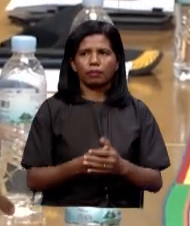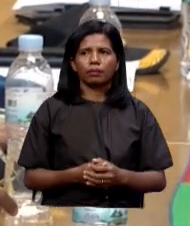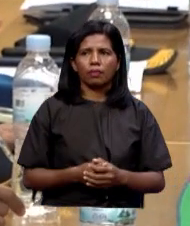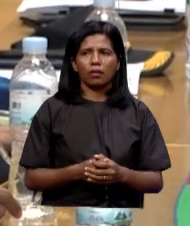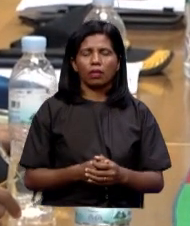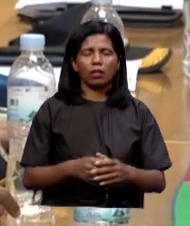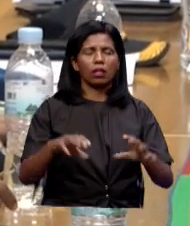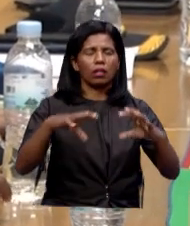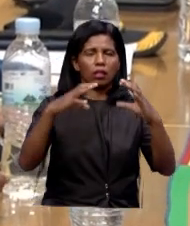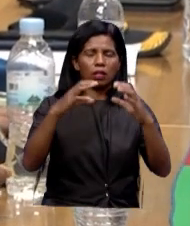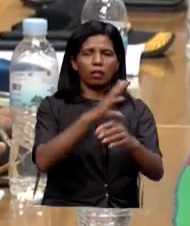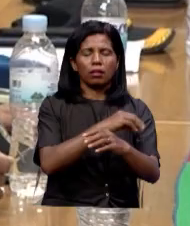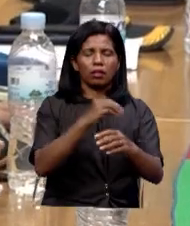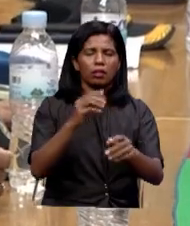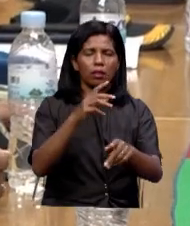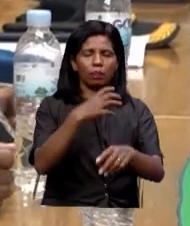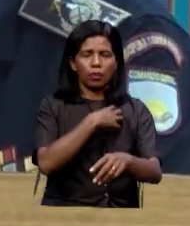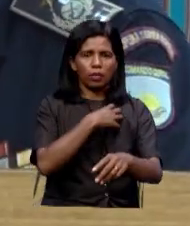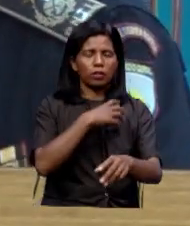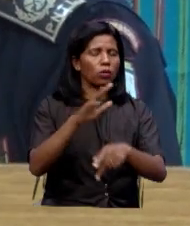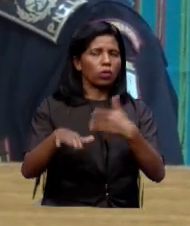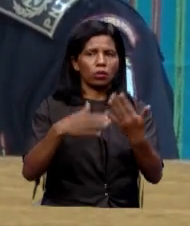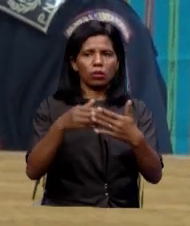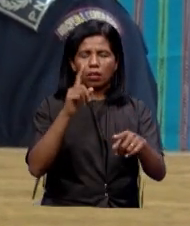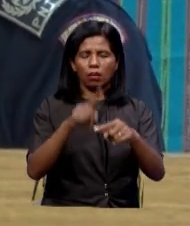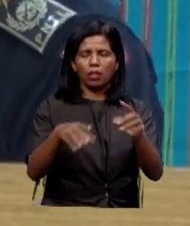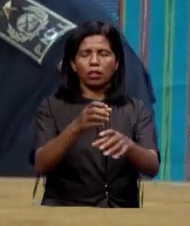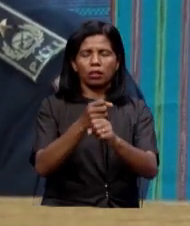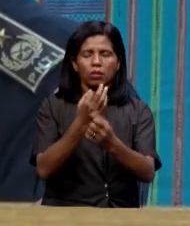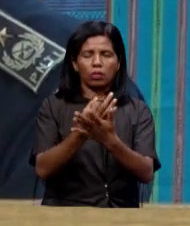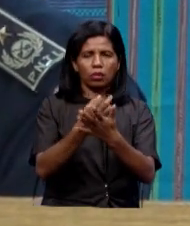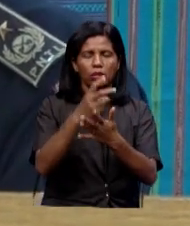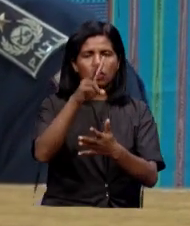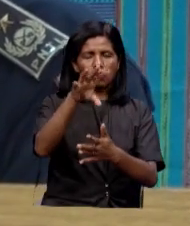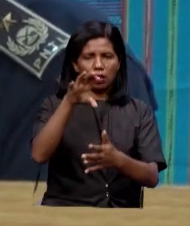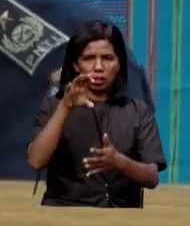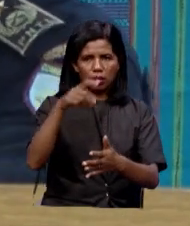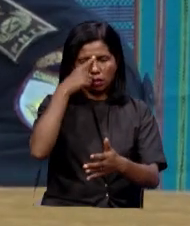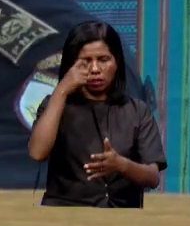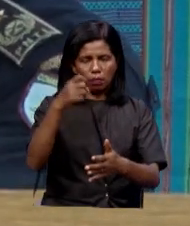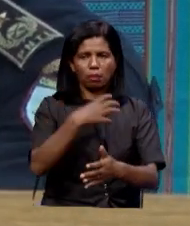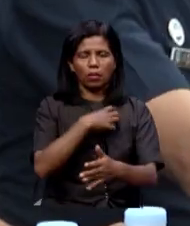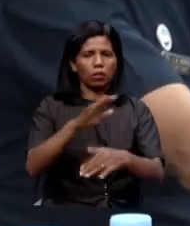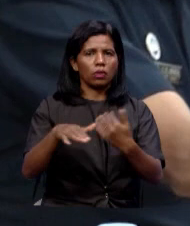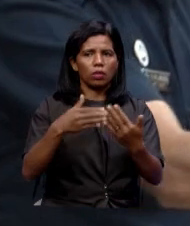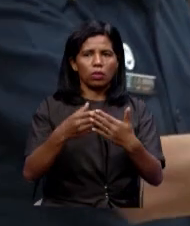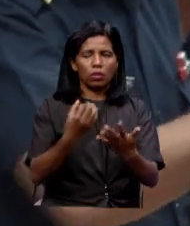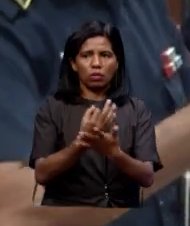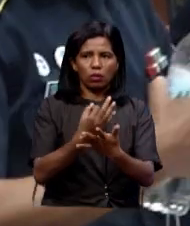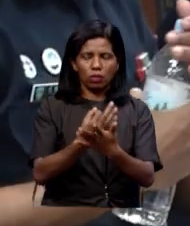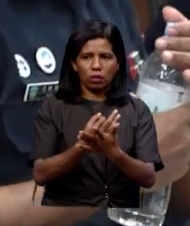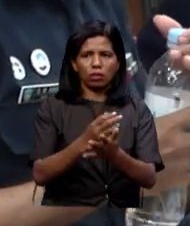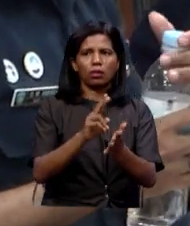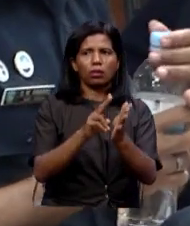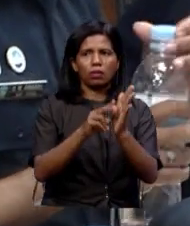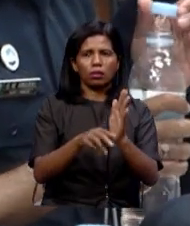comissário Faustino da Costa, bando membro PNTL Hotu-Hotu, labelecimo subsídio fim do ano dólar atus rua, tama PNTL Hotu-Hotu, nia salário mensal